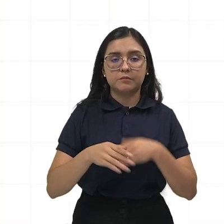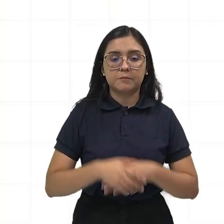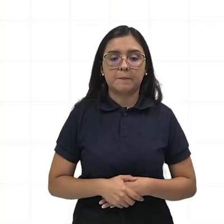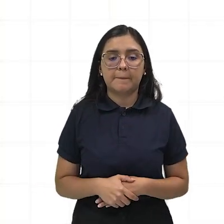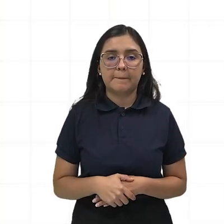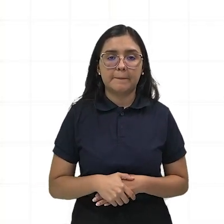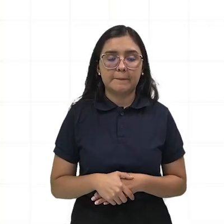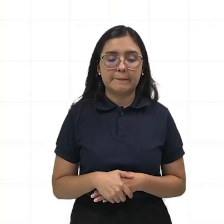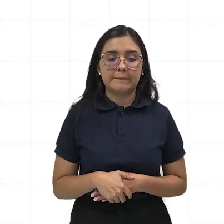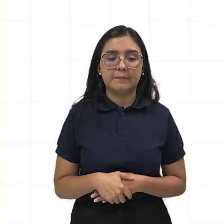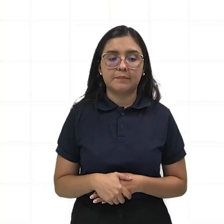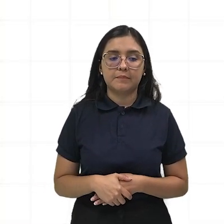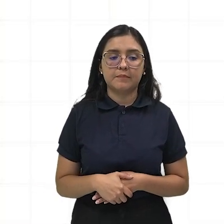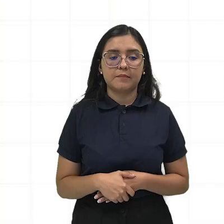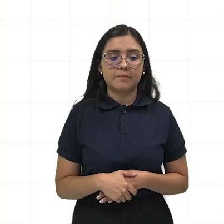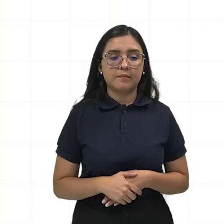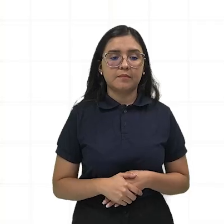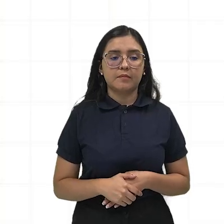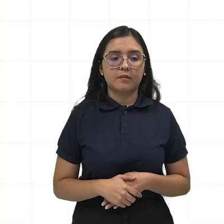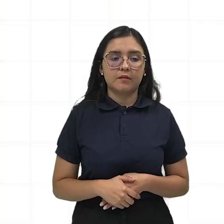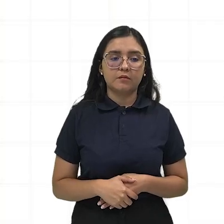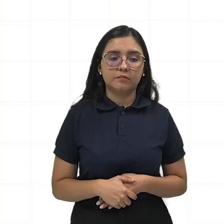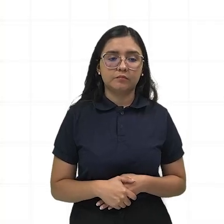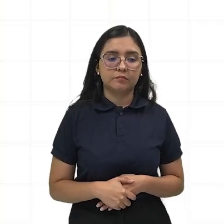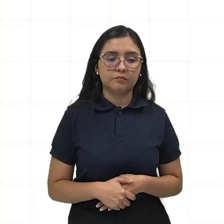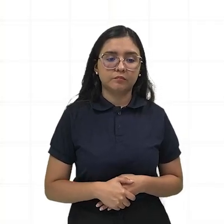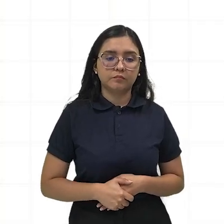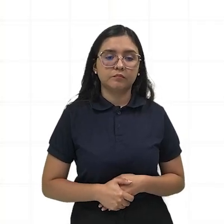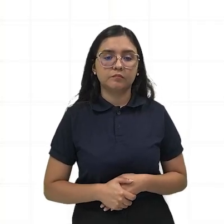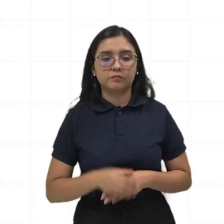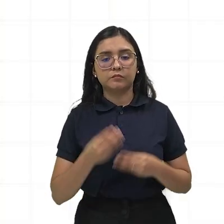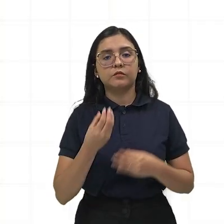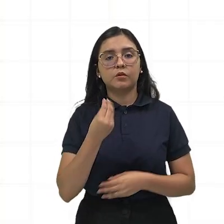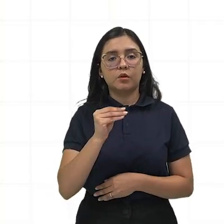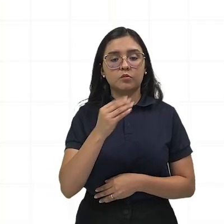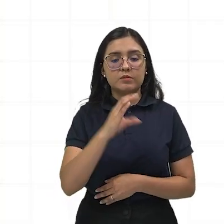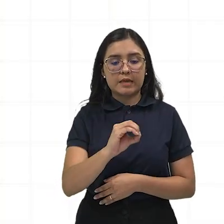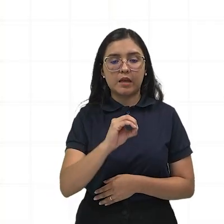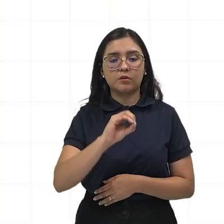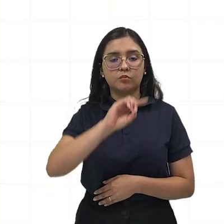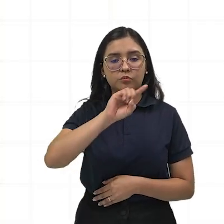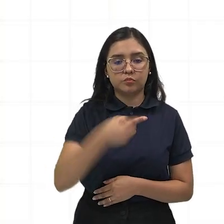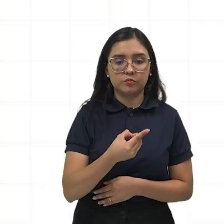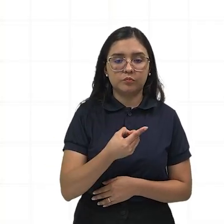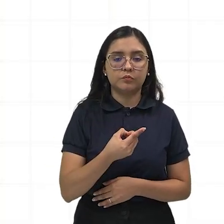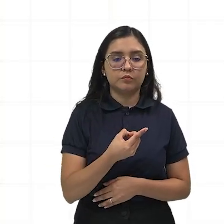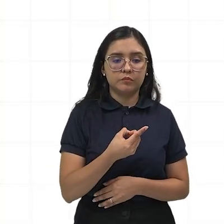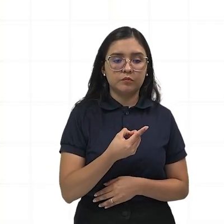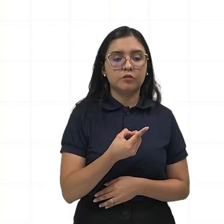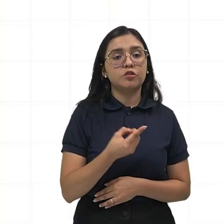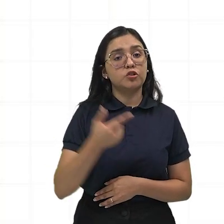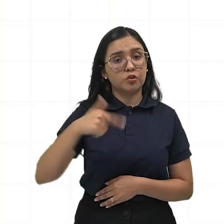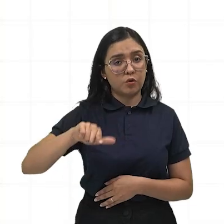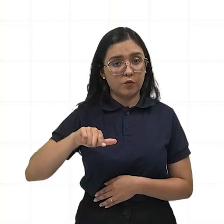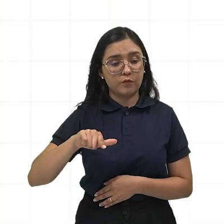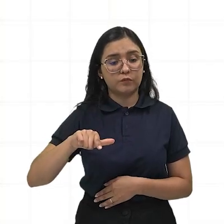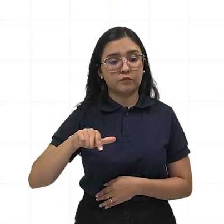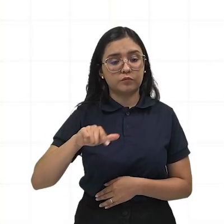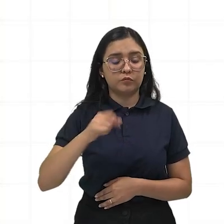parte inteira. Então, retirando a parte inteira, você acrescenta o zero, olha, que é o elemento neutro, e